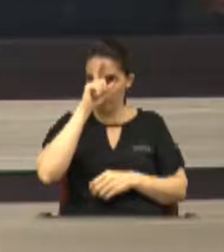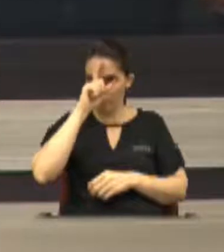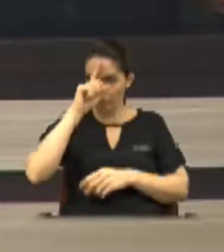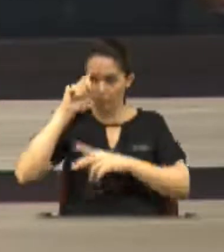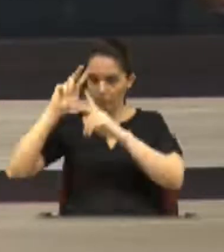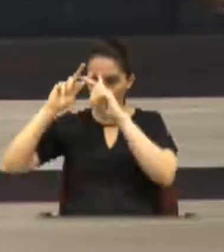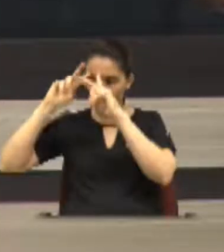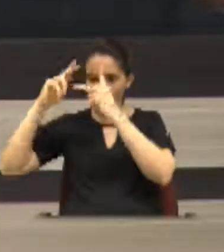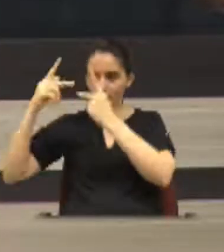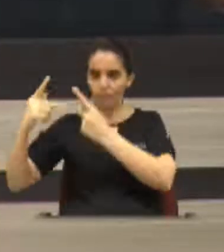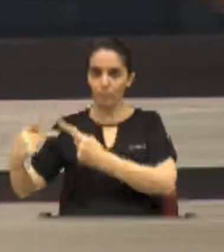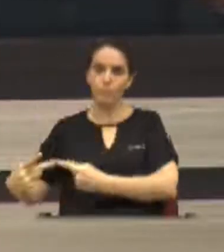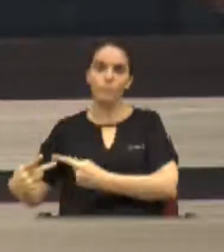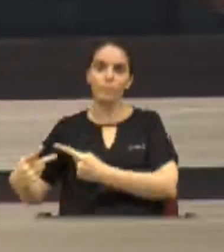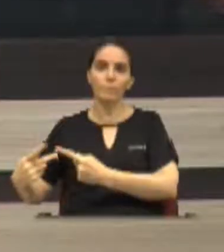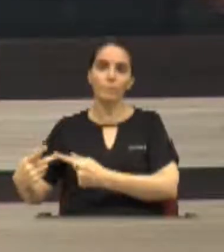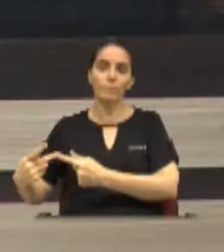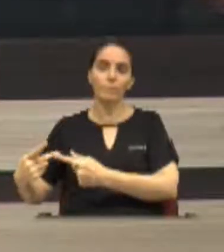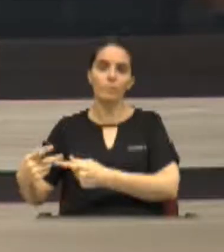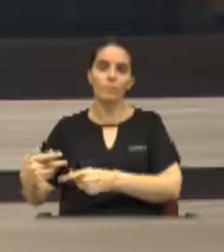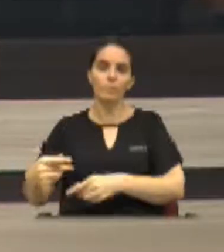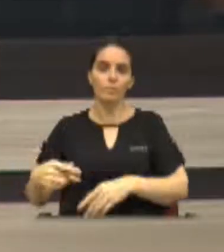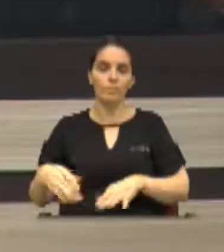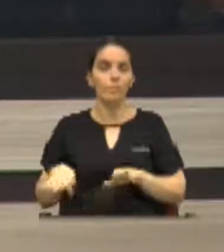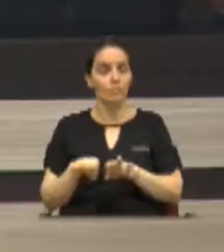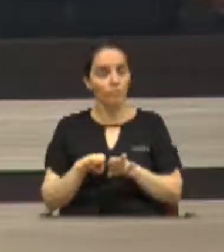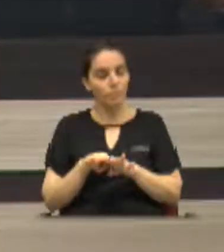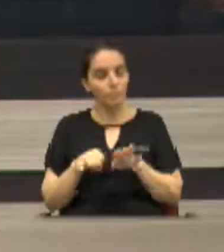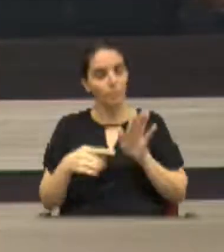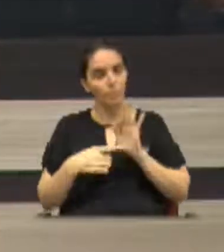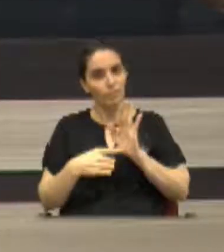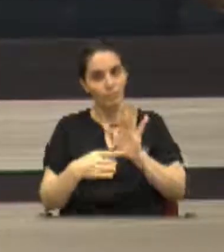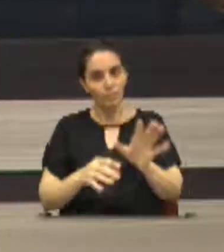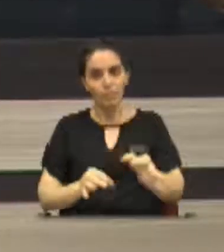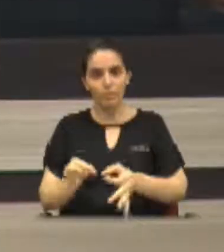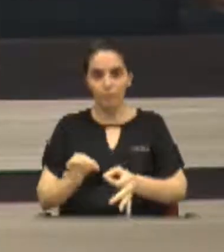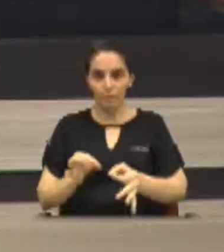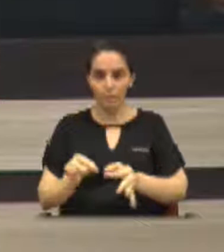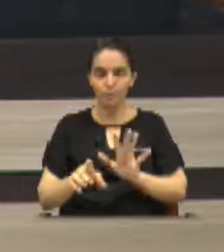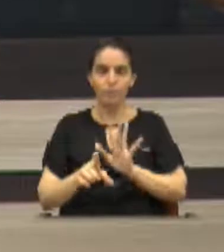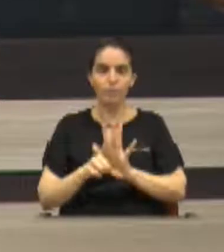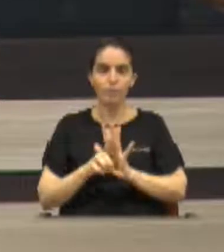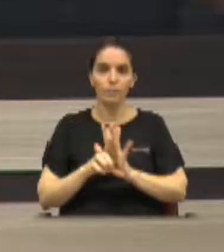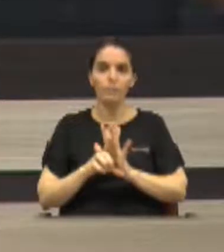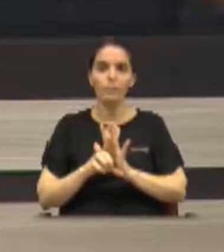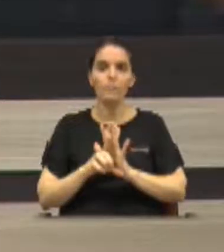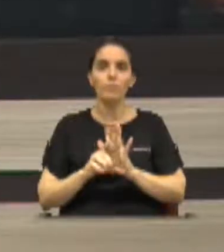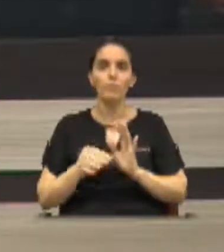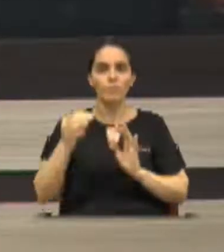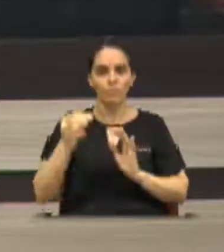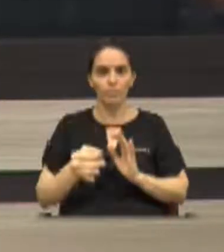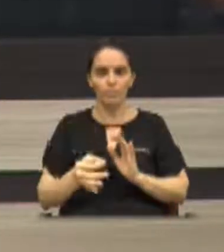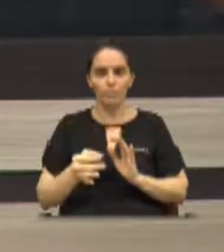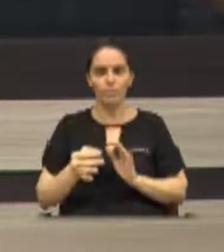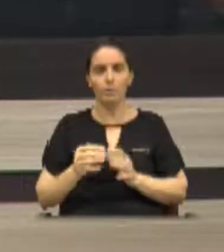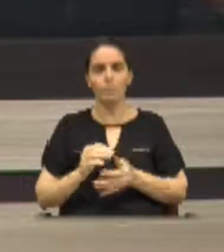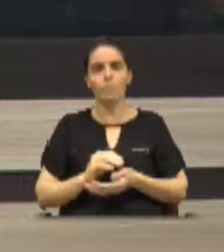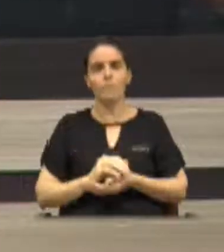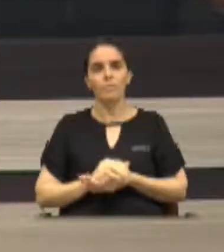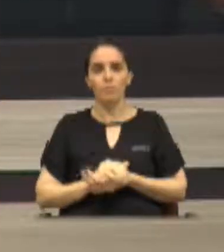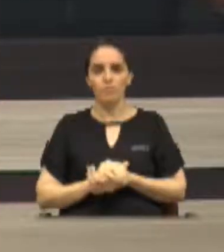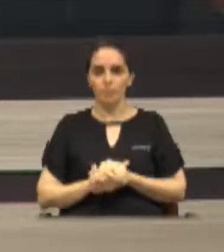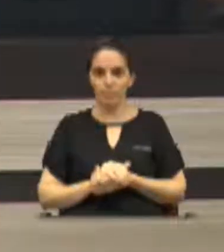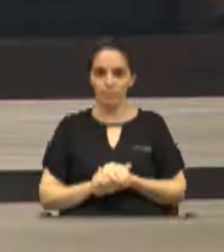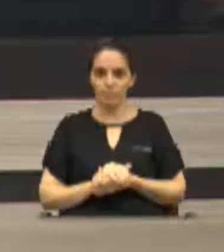Operária Humanitária, mediante a apresentação de plano de trabalho e consequente formalização do respectivo